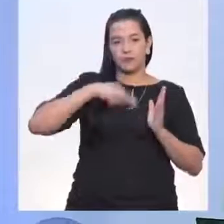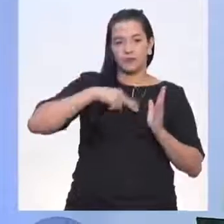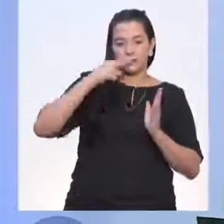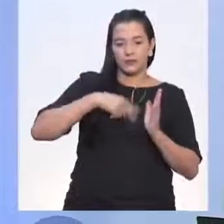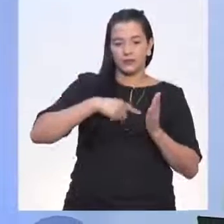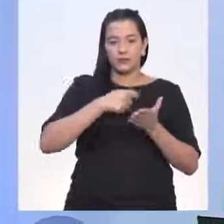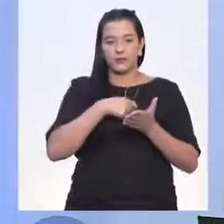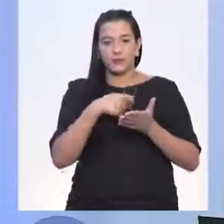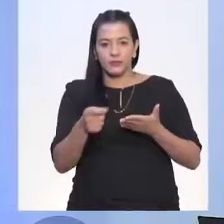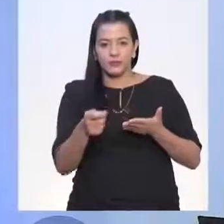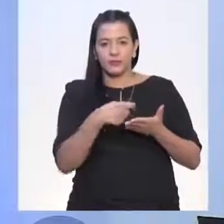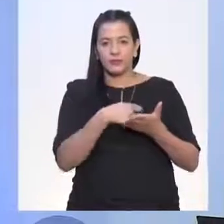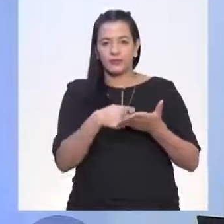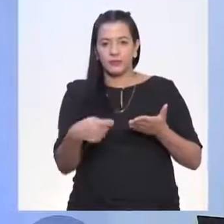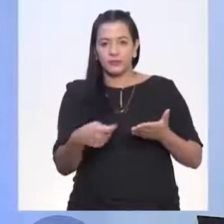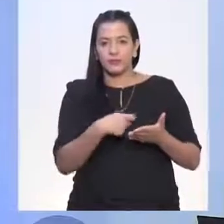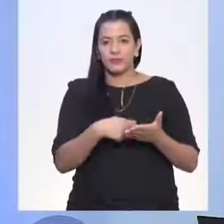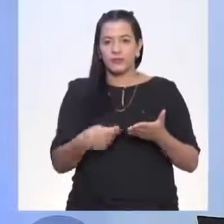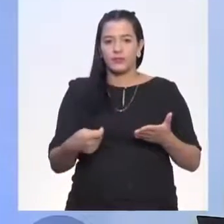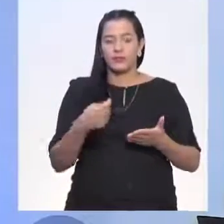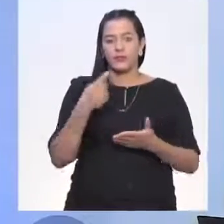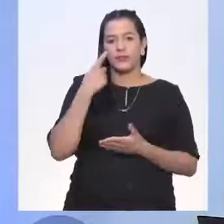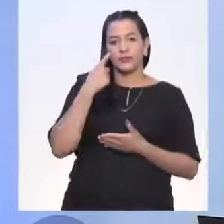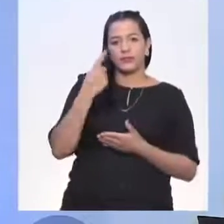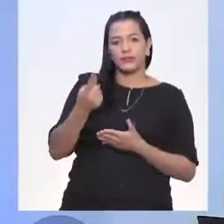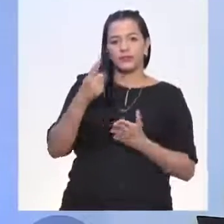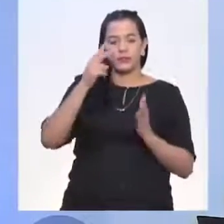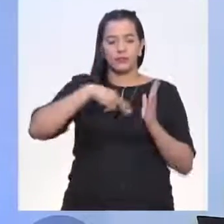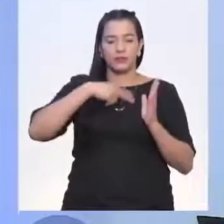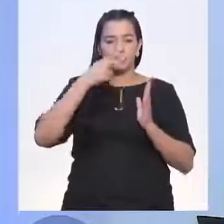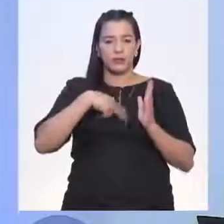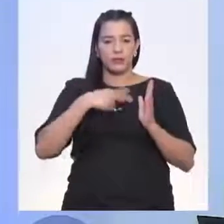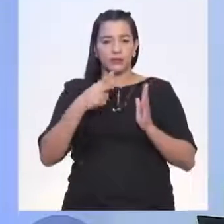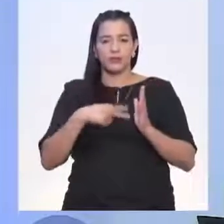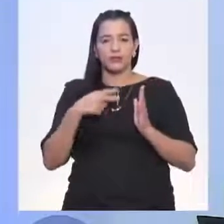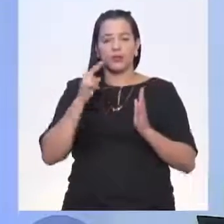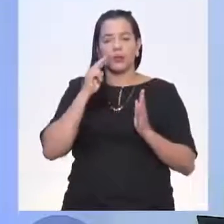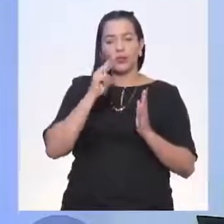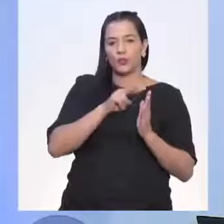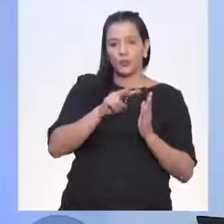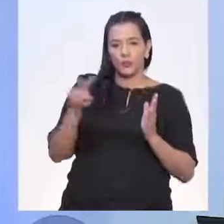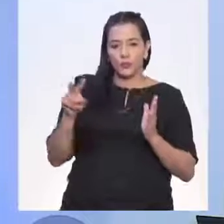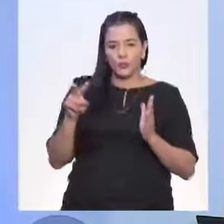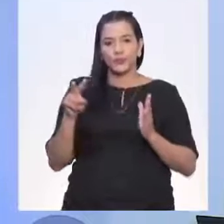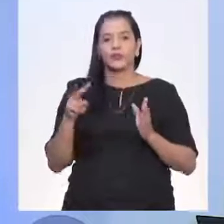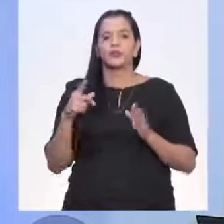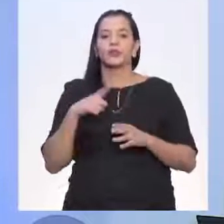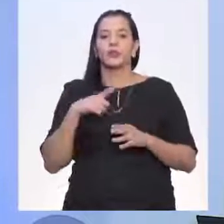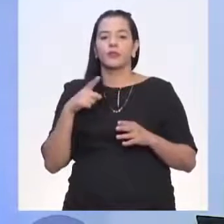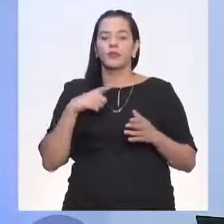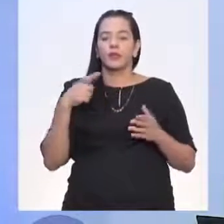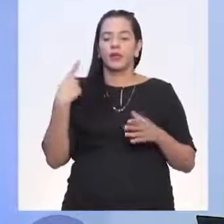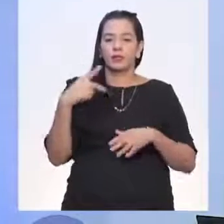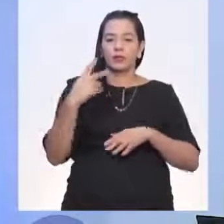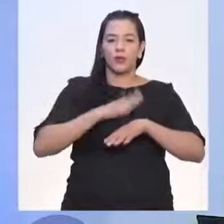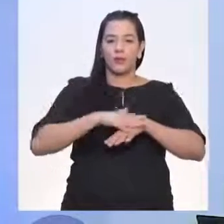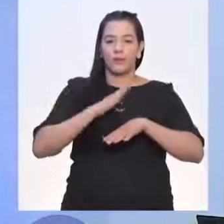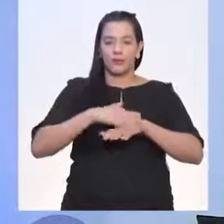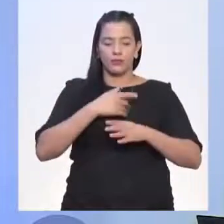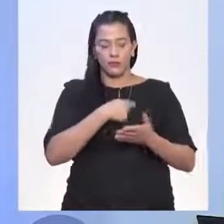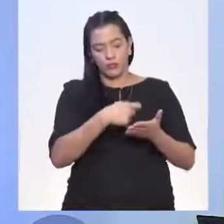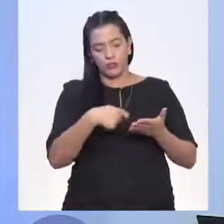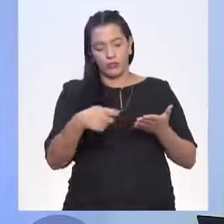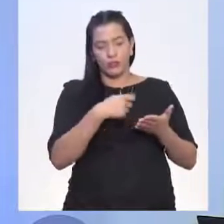escrever, você vai lendo, observando e coordenando a sua mão com uma